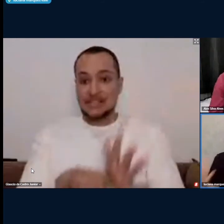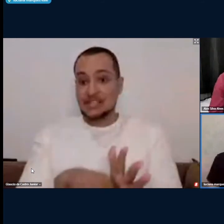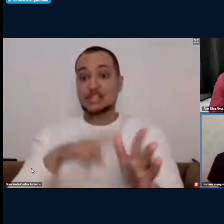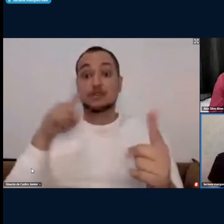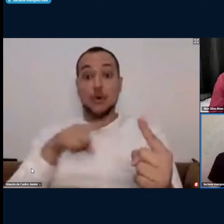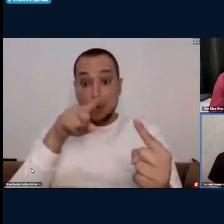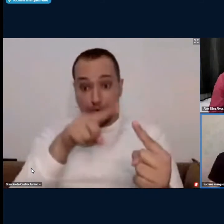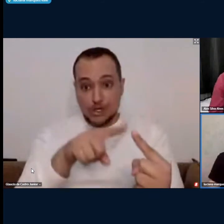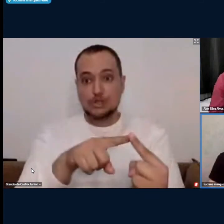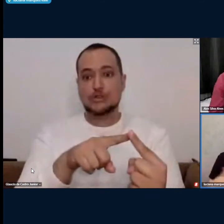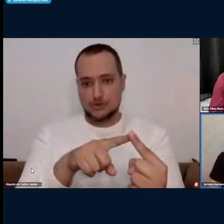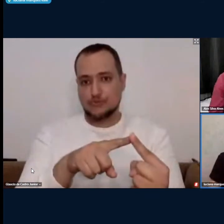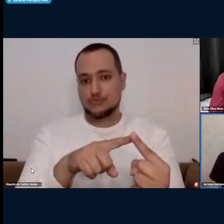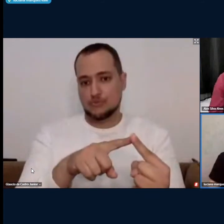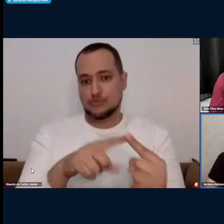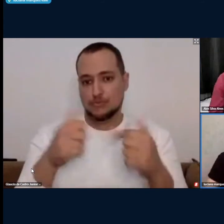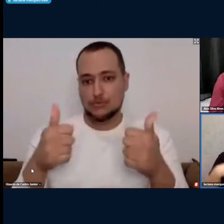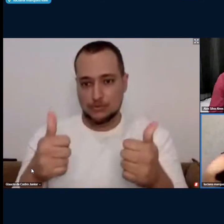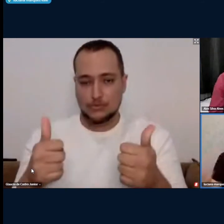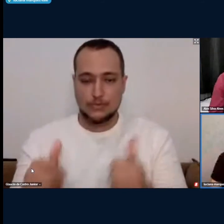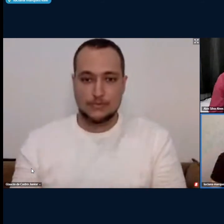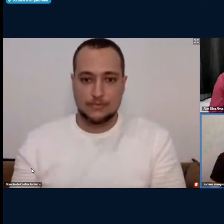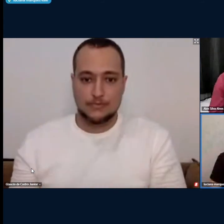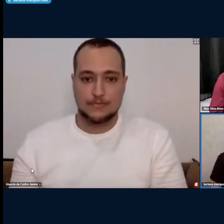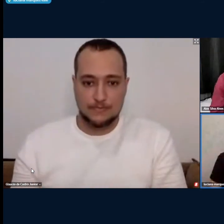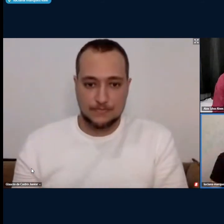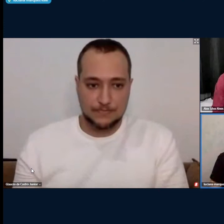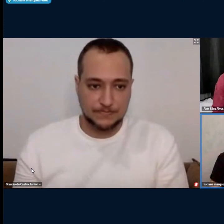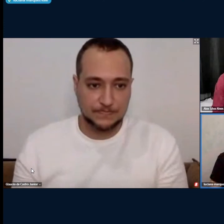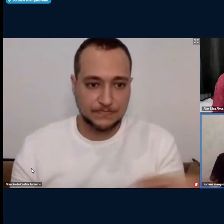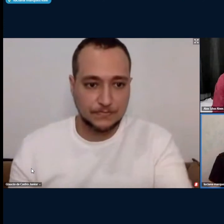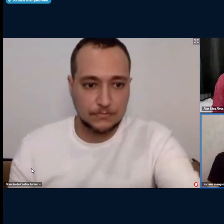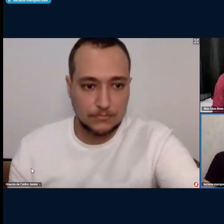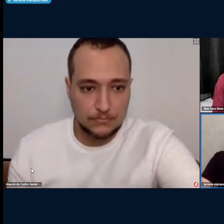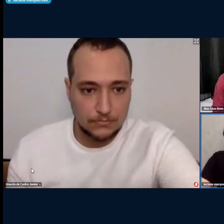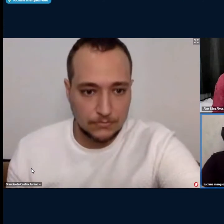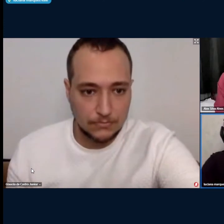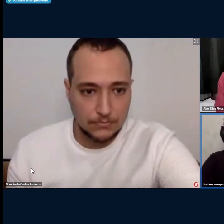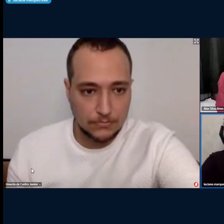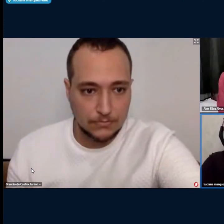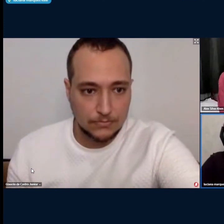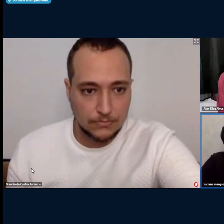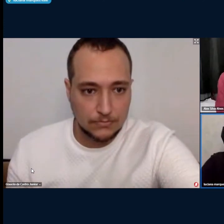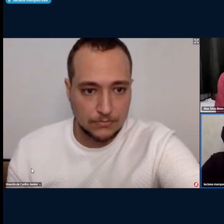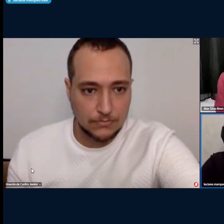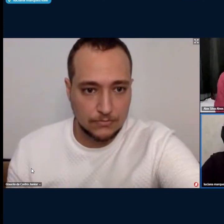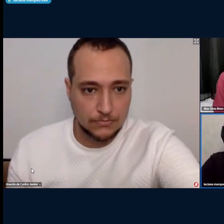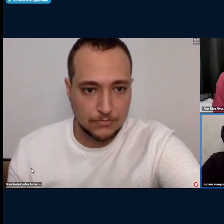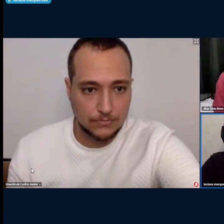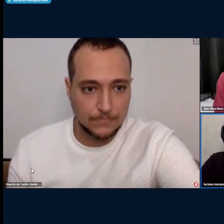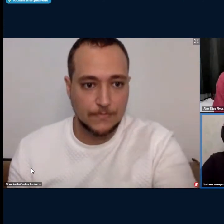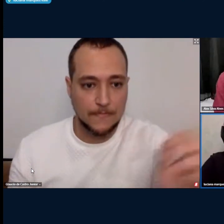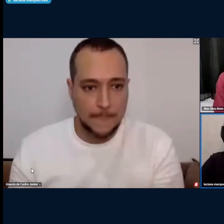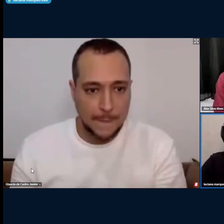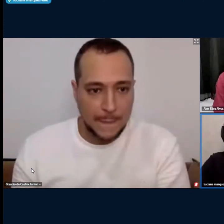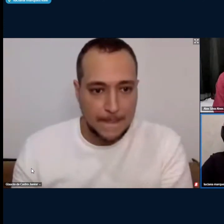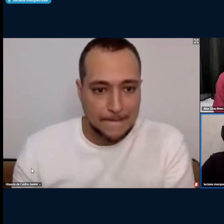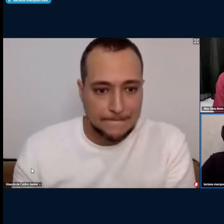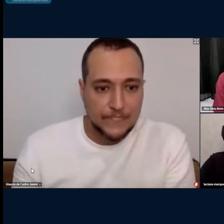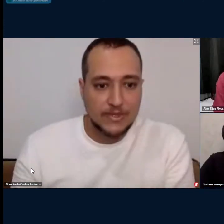Já temos a questão da identidade surda, isso já está presente em outras pesquisas, então não agrega valor nenhum essa citação